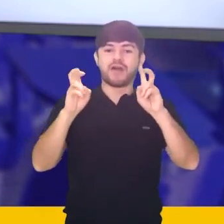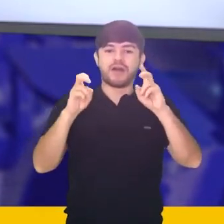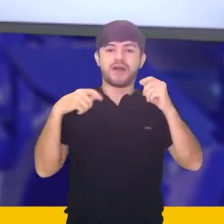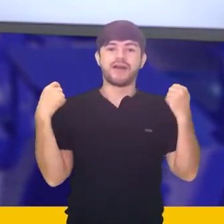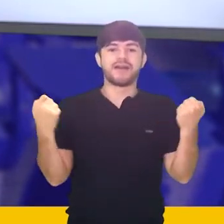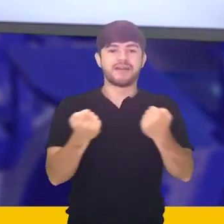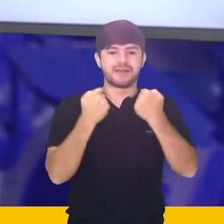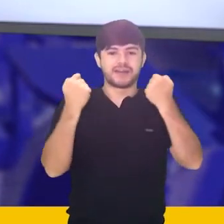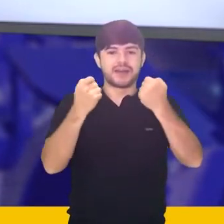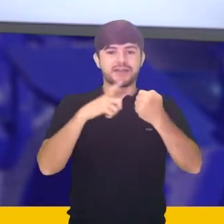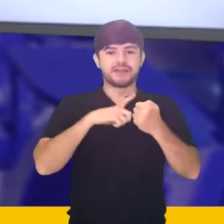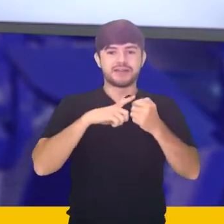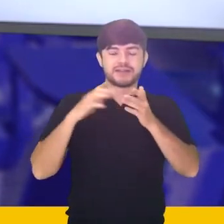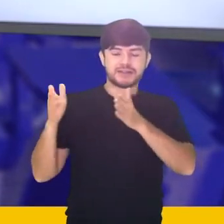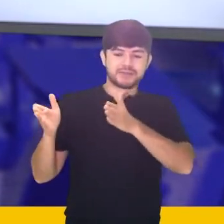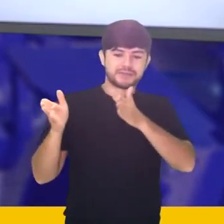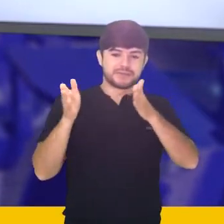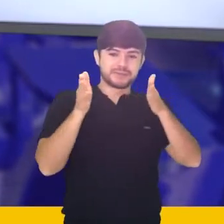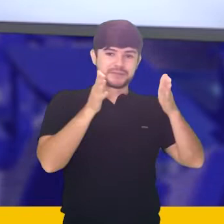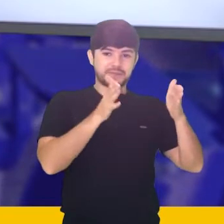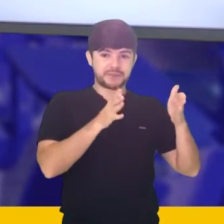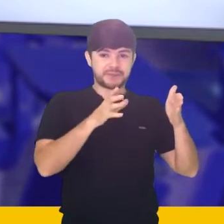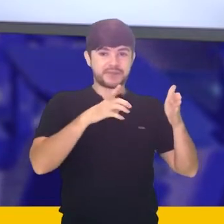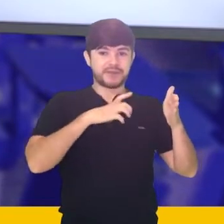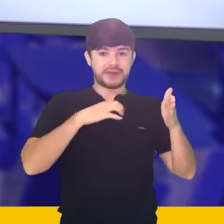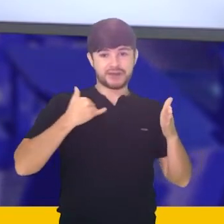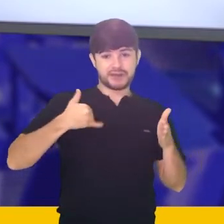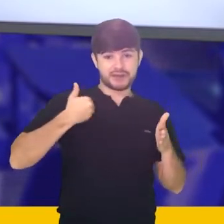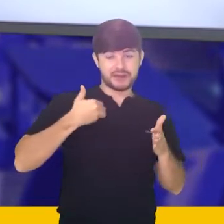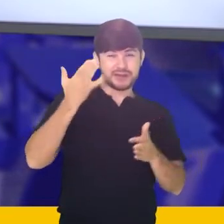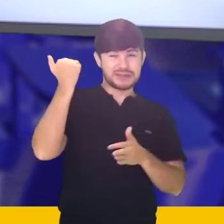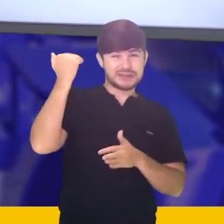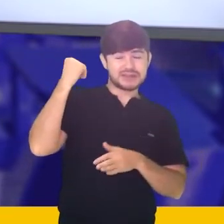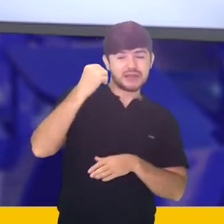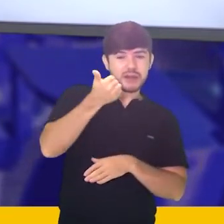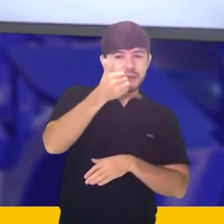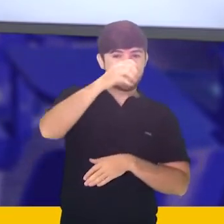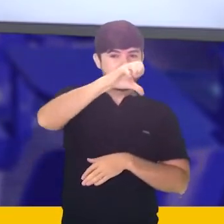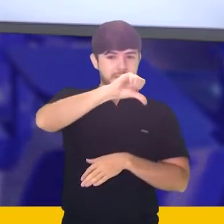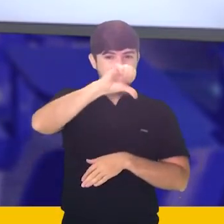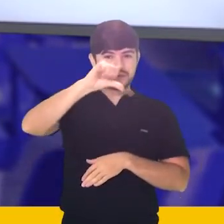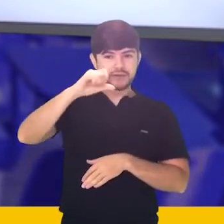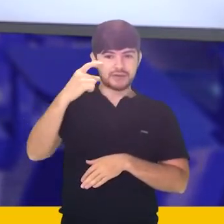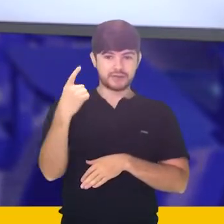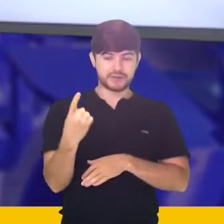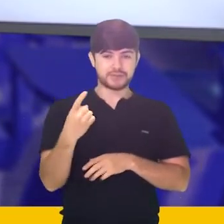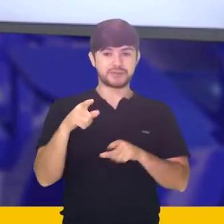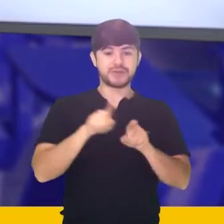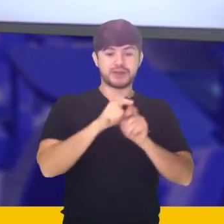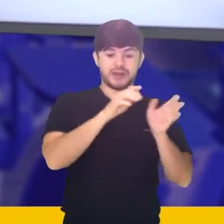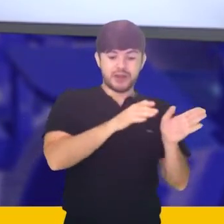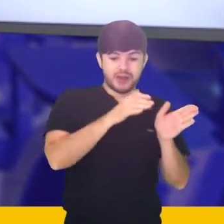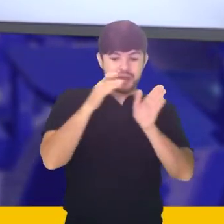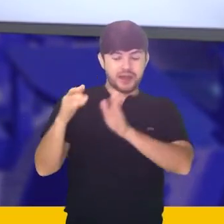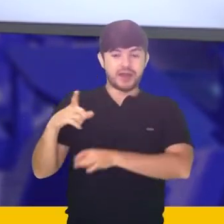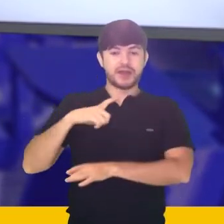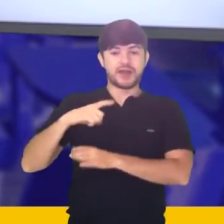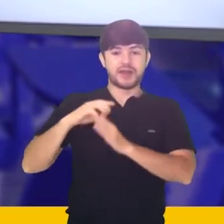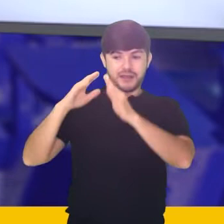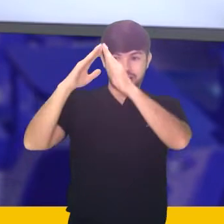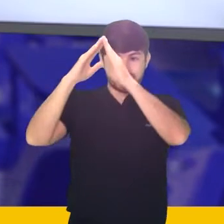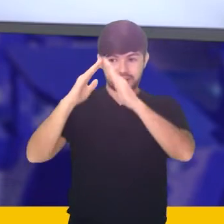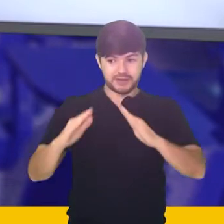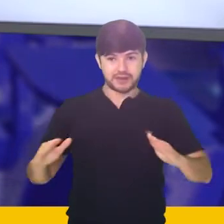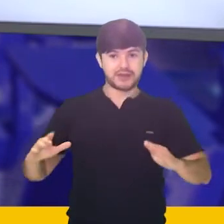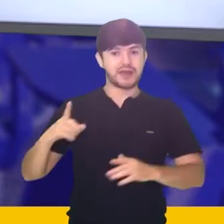mais próximo de mim, a pirâmide etária de Caruaru em 91 e do outro, né, a pirâmide etária de 2010. Então a gente